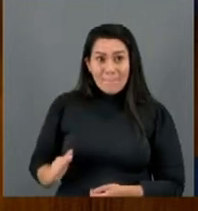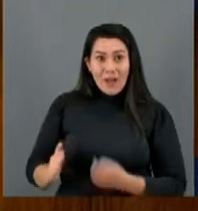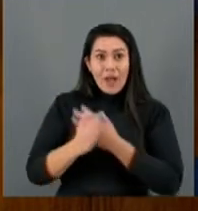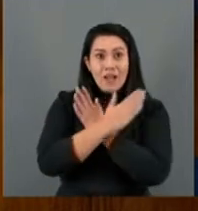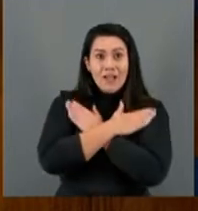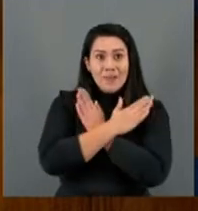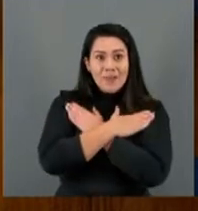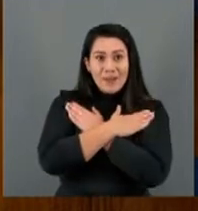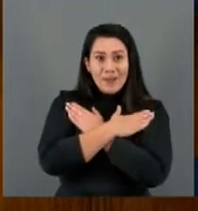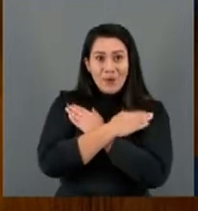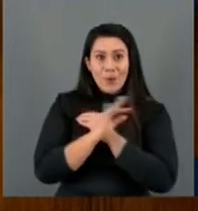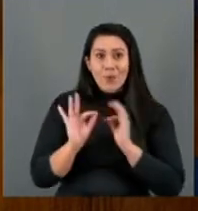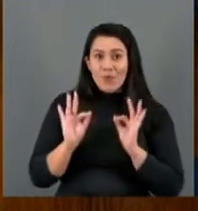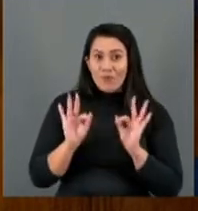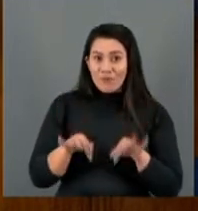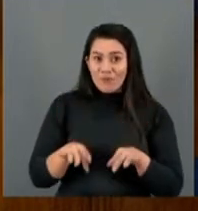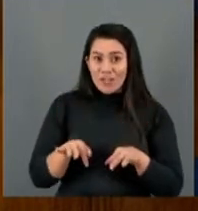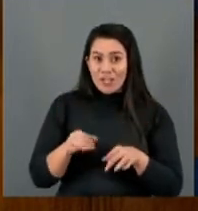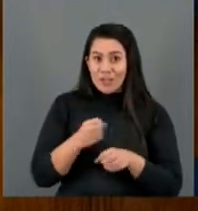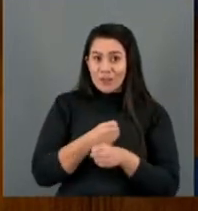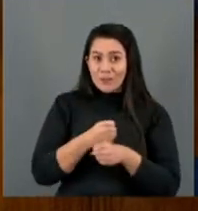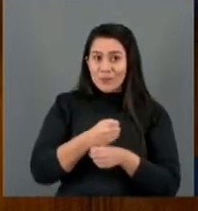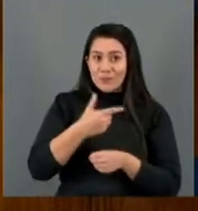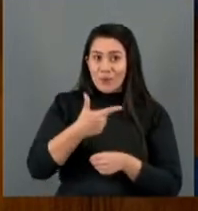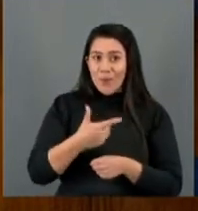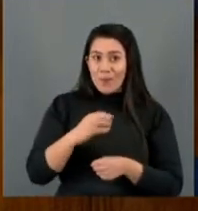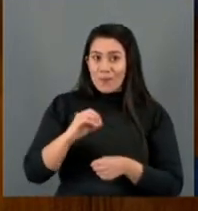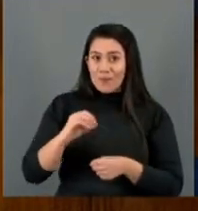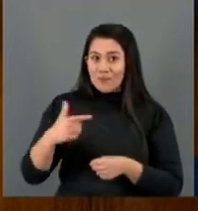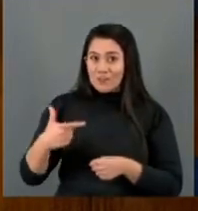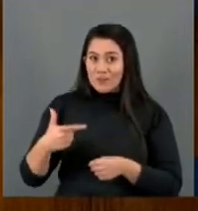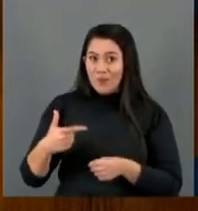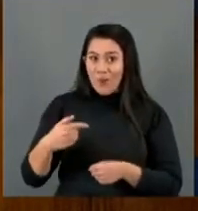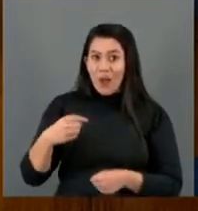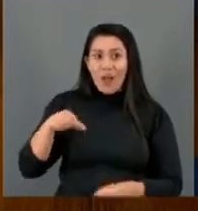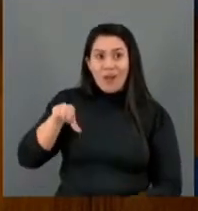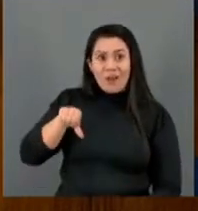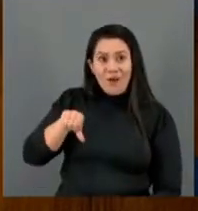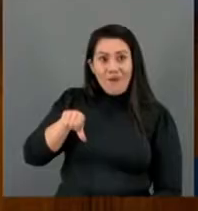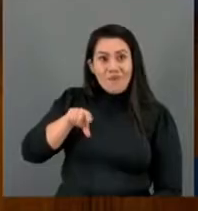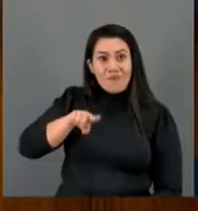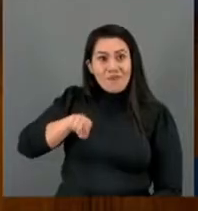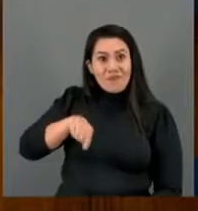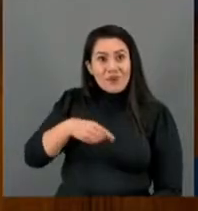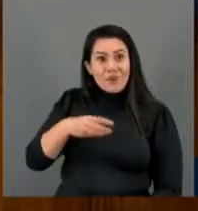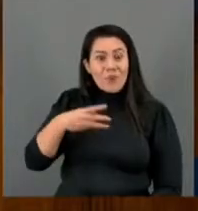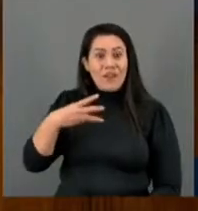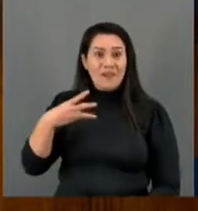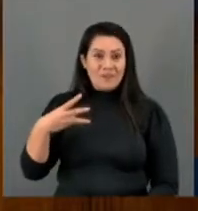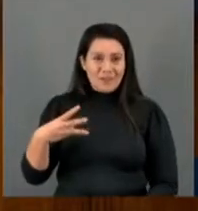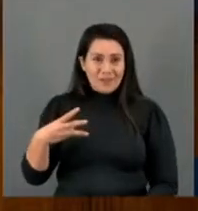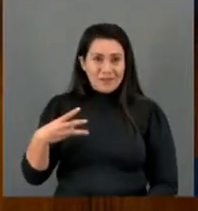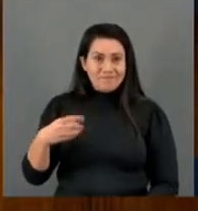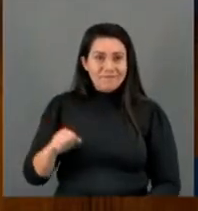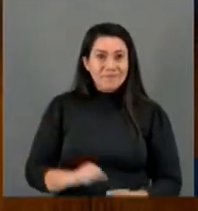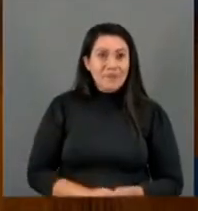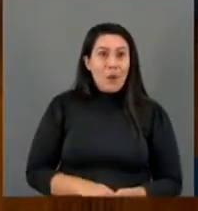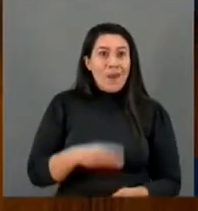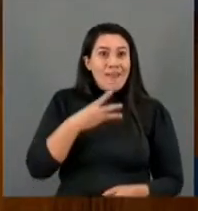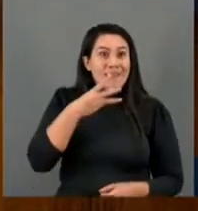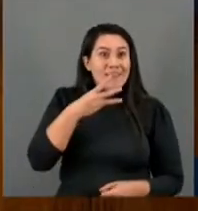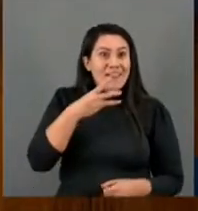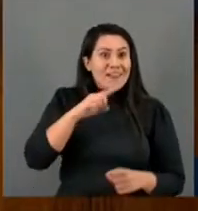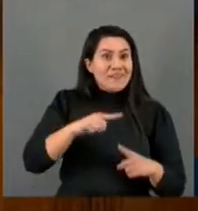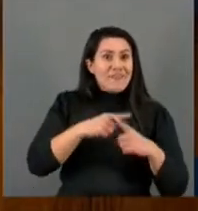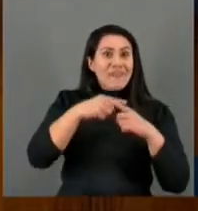9,3%. Quer dizer, o Brasil tem 3 vezes mais desempregados ao final de 2022, praticamente, arredondando os